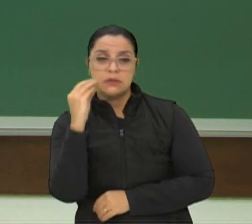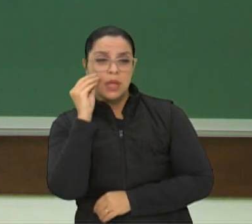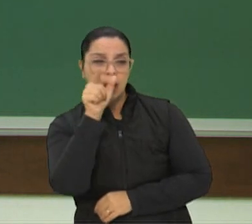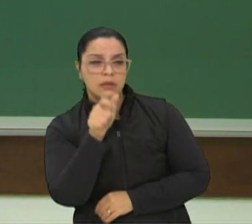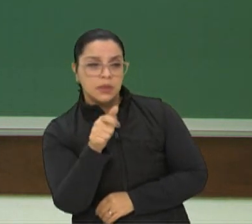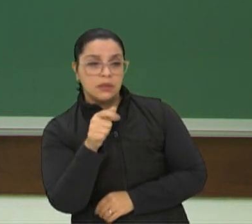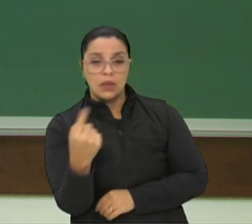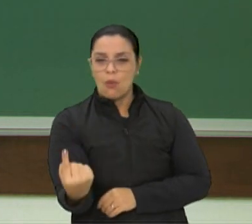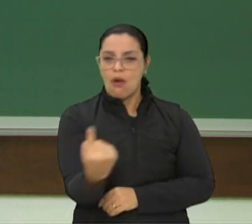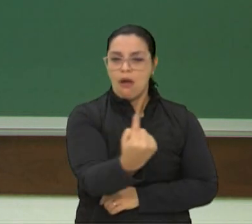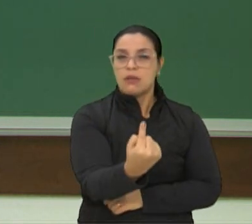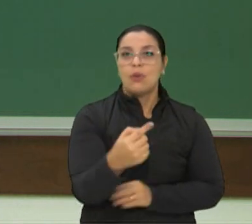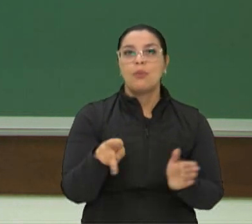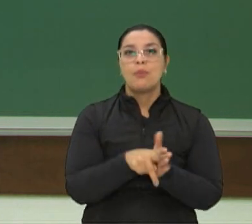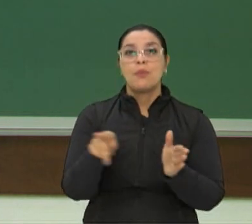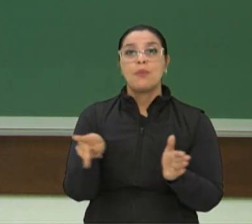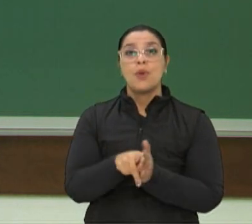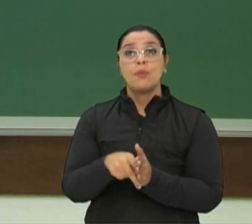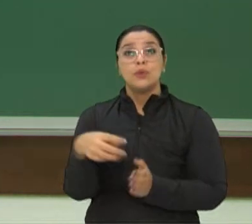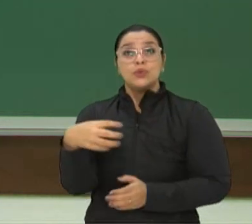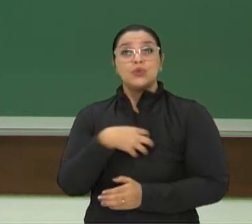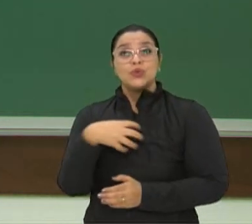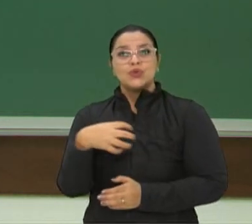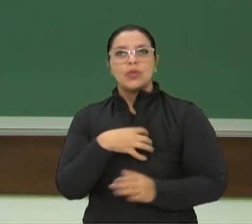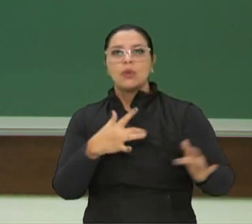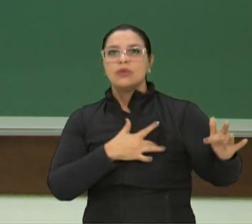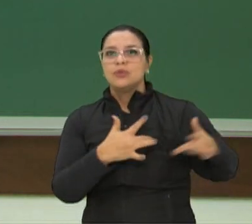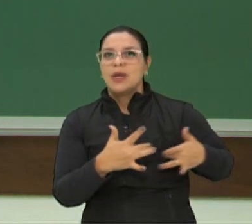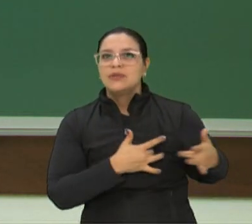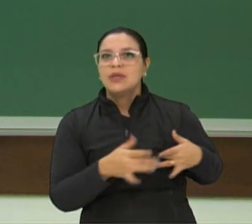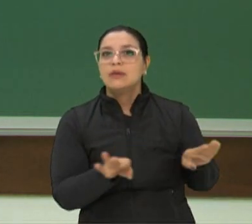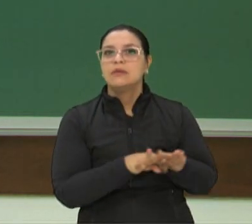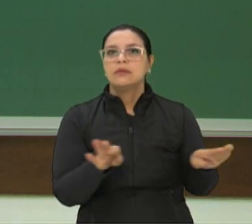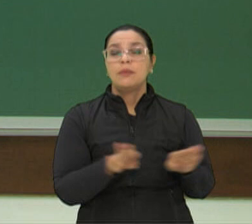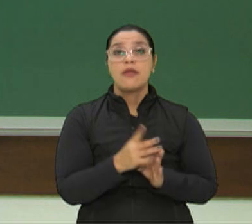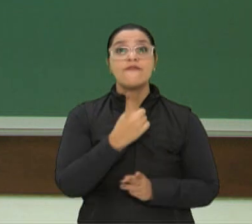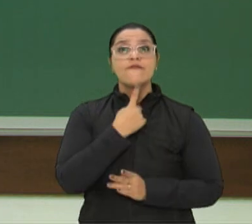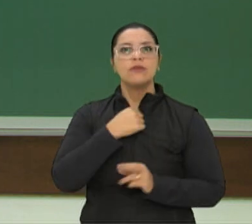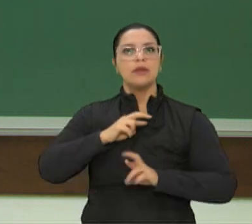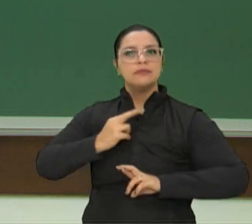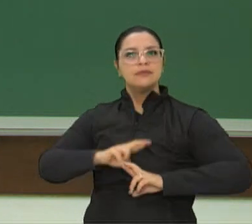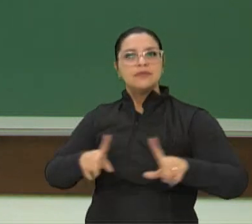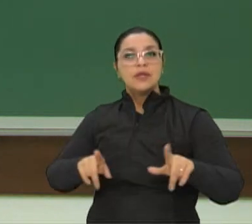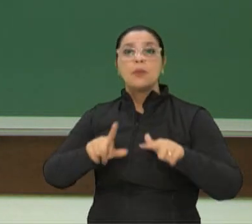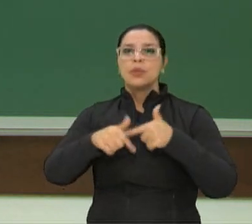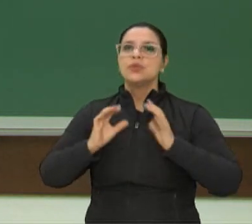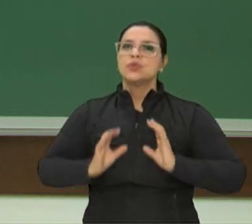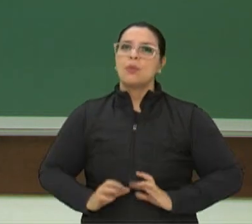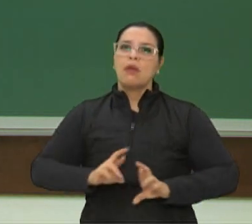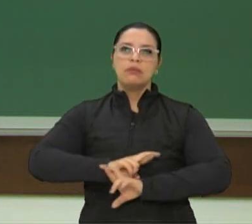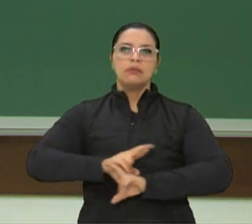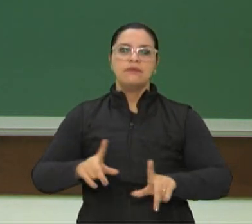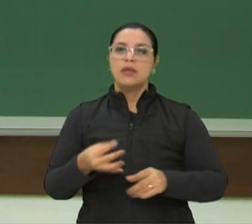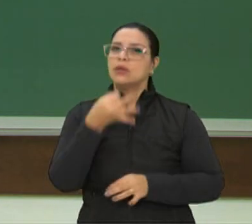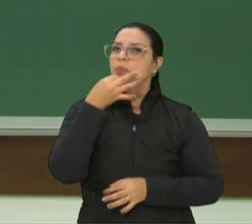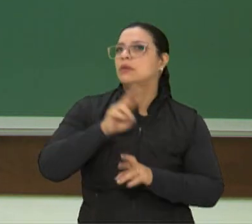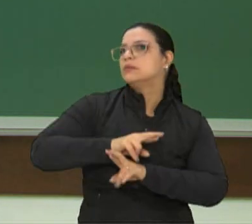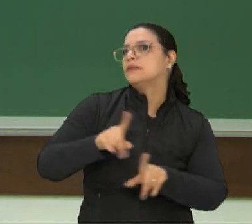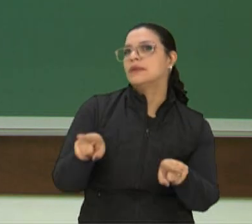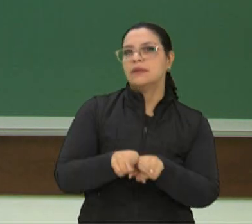vida, cada um vai ter intensidades de paixões diferentes, tá? É por isso a diferença no comportamento, na opinião,